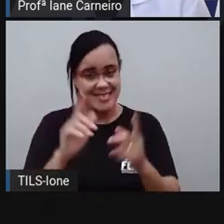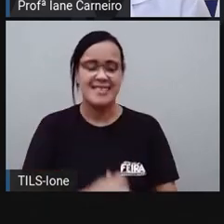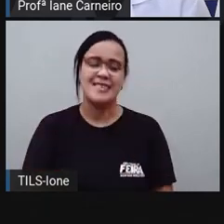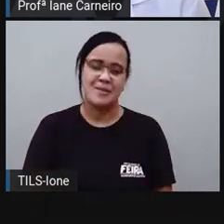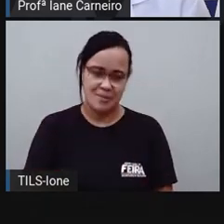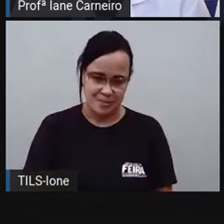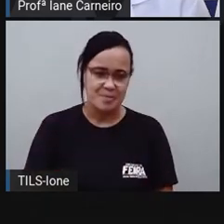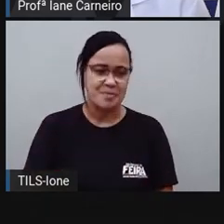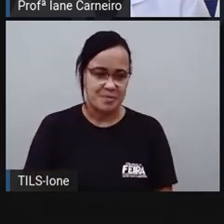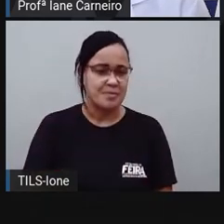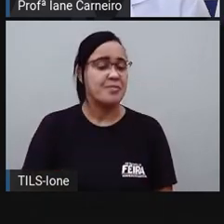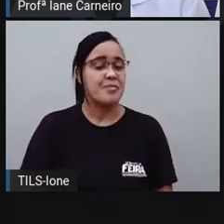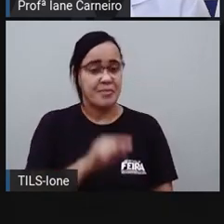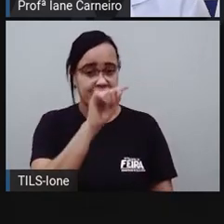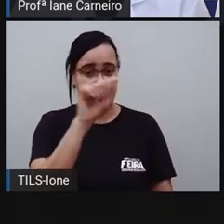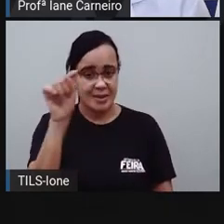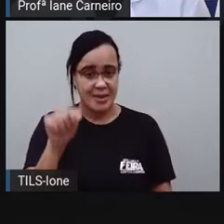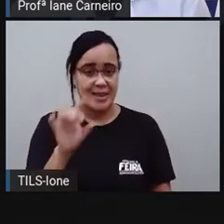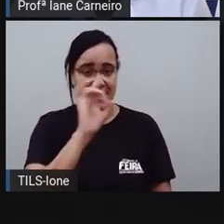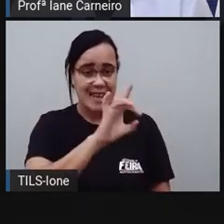a esse, não é verdade?